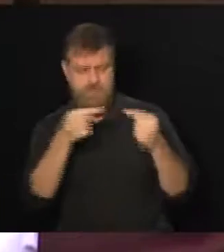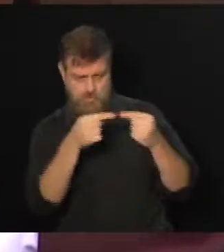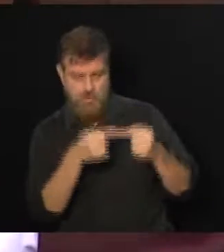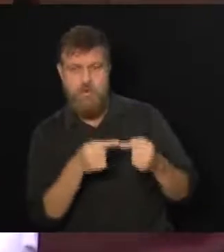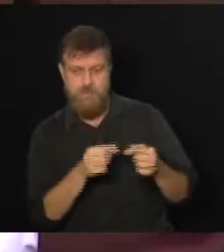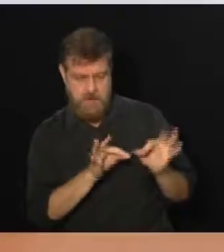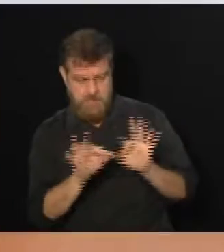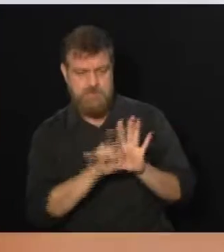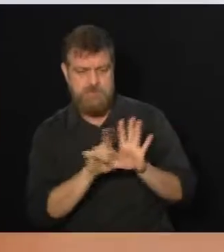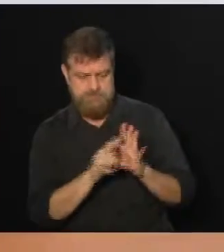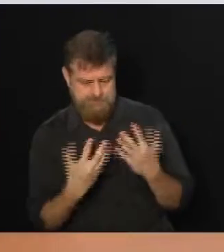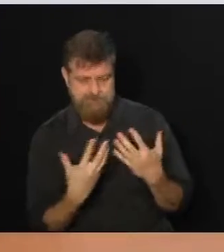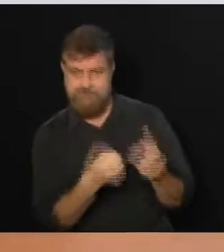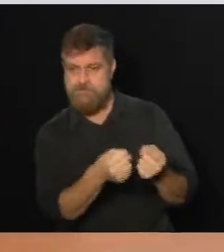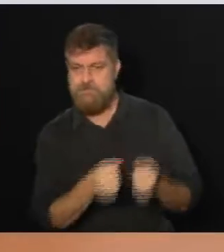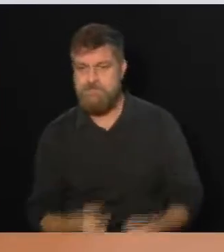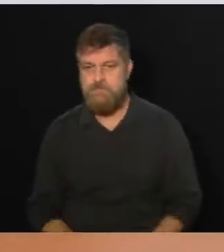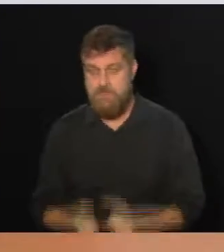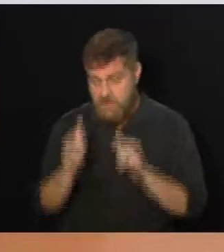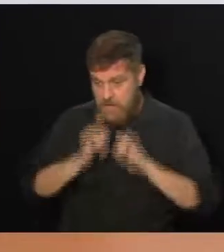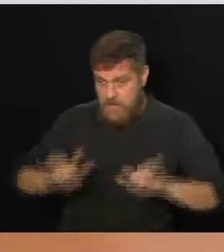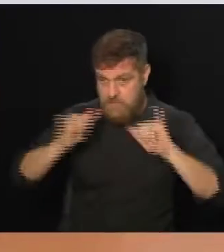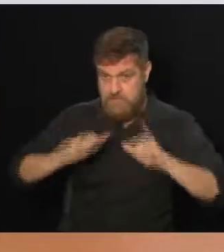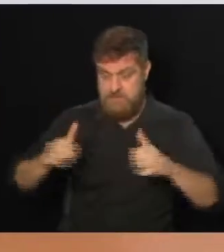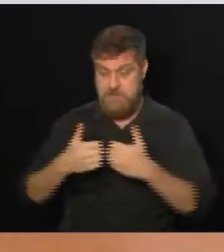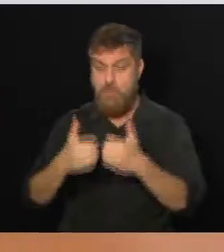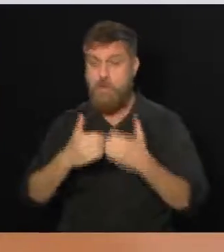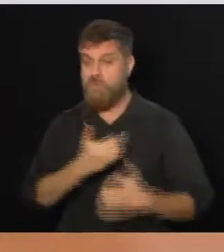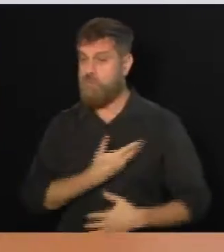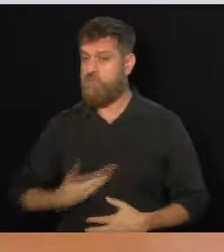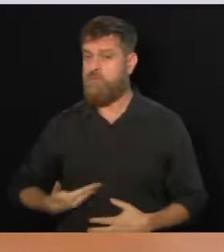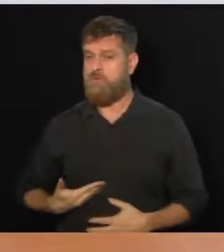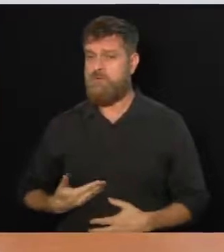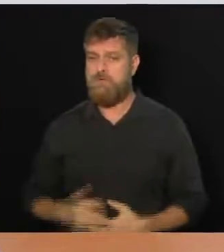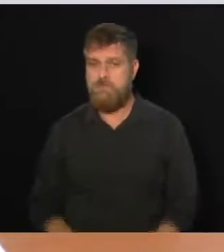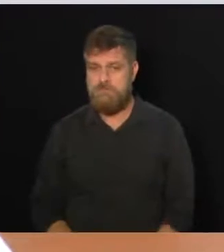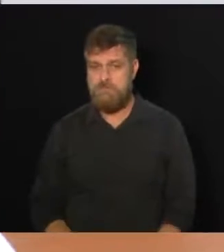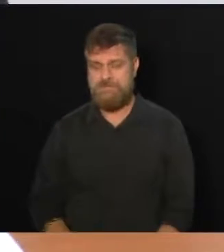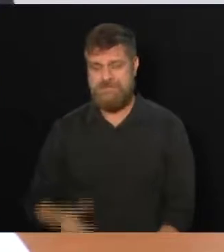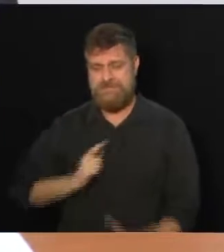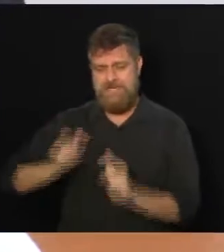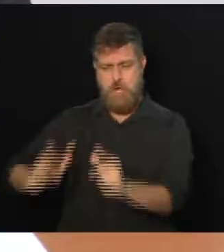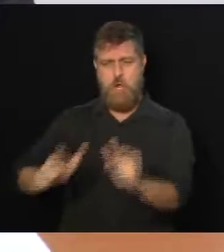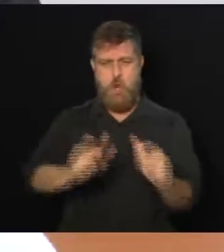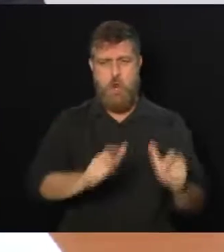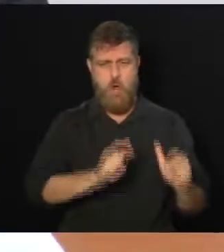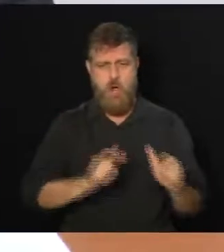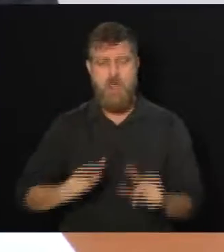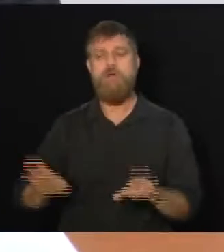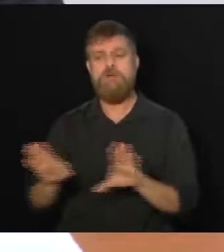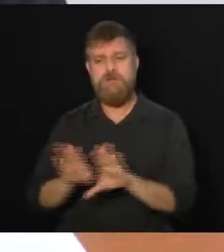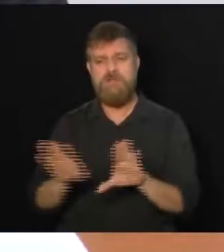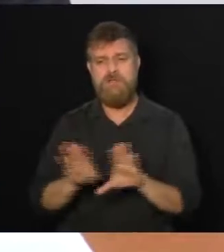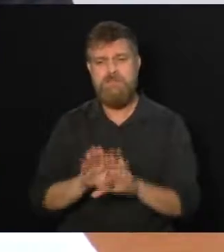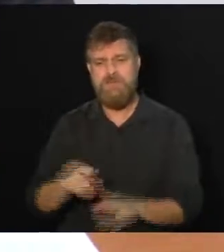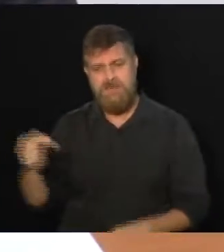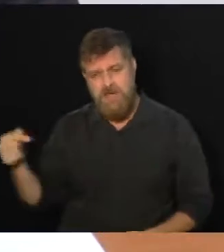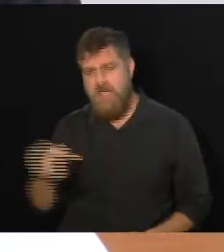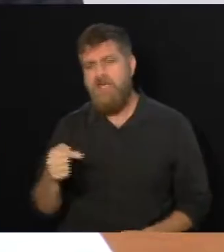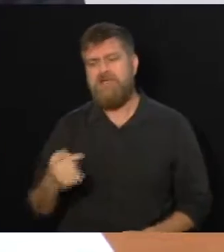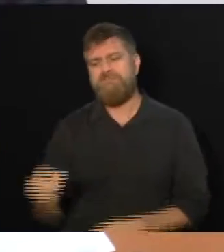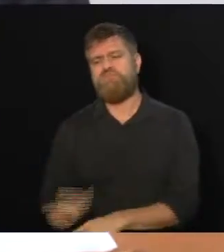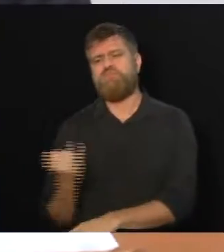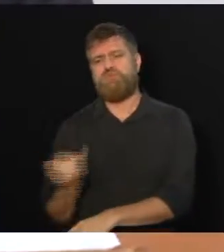a esse projeto. Essa divulgação a nível de transporte público, em outros lugares também, será